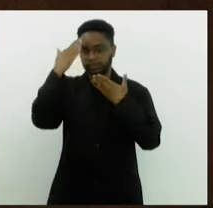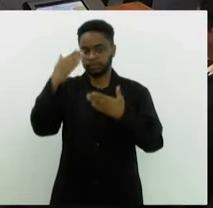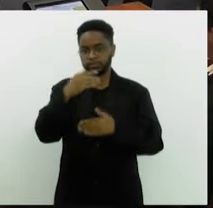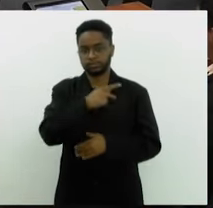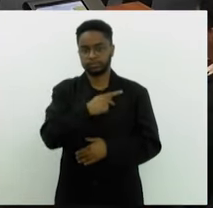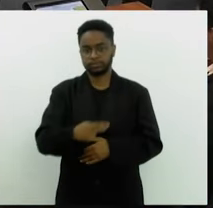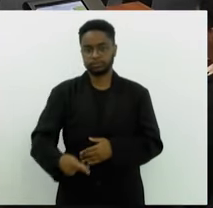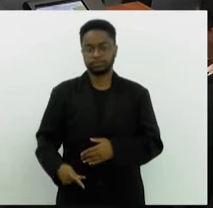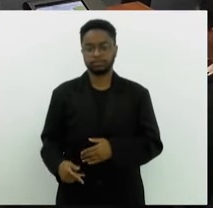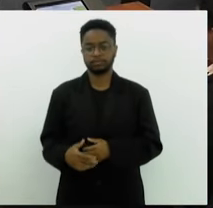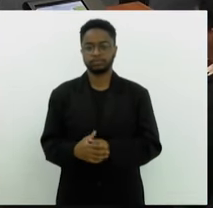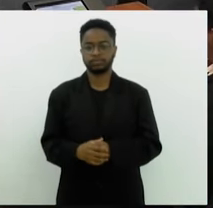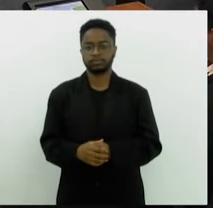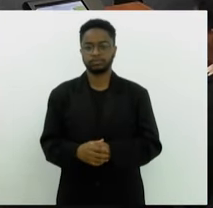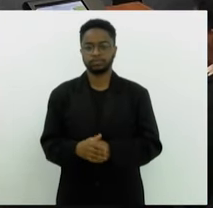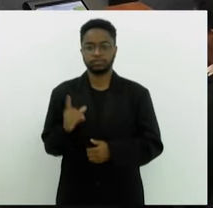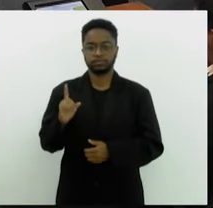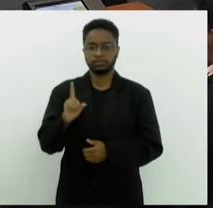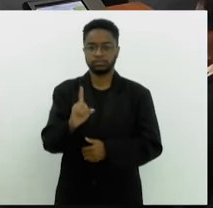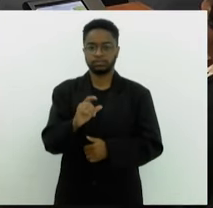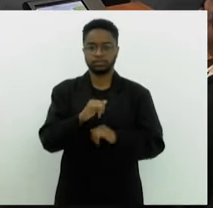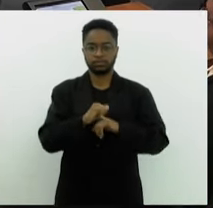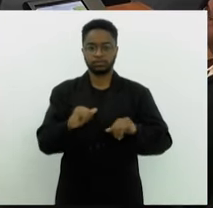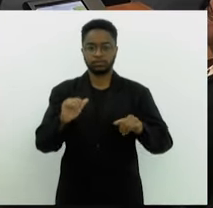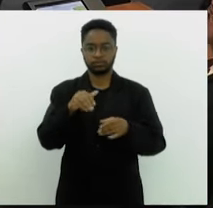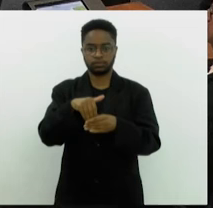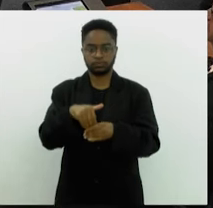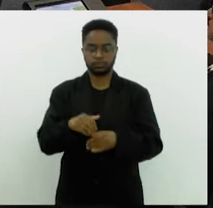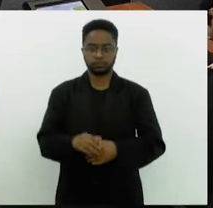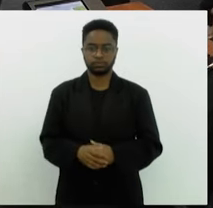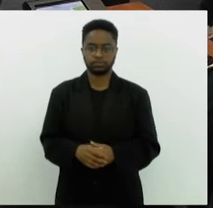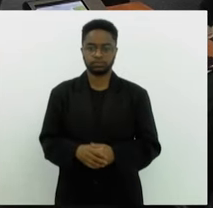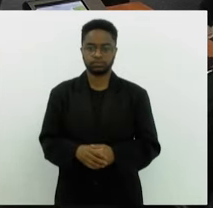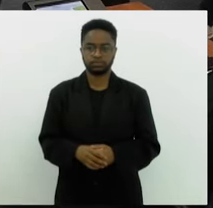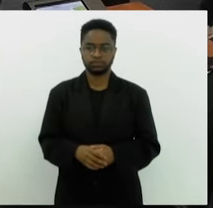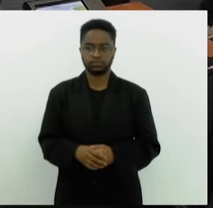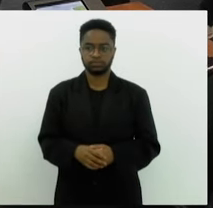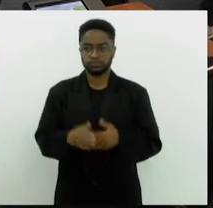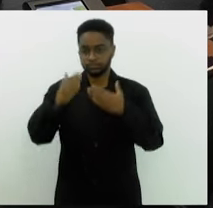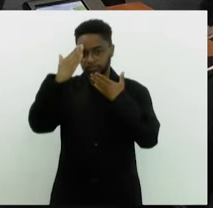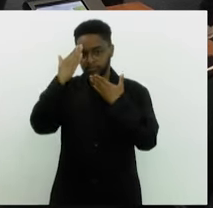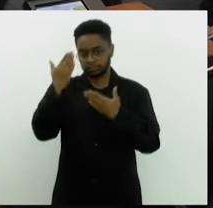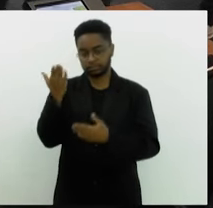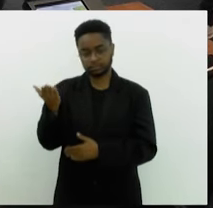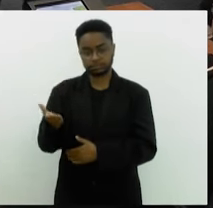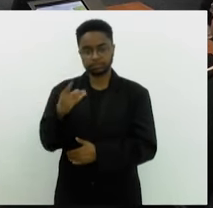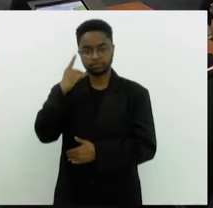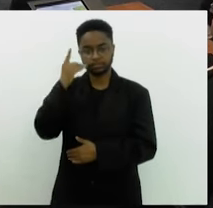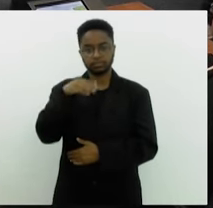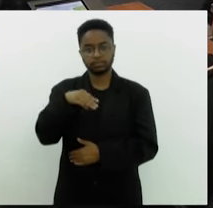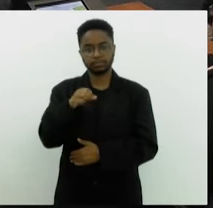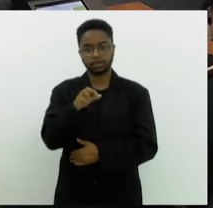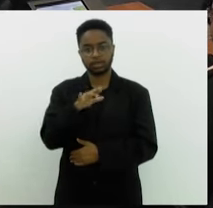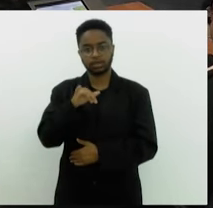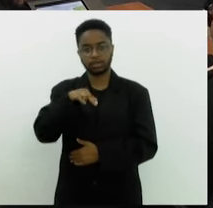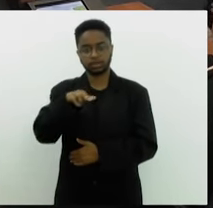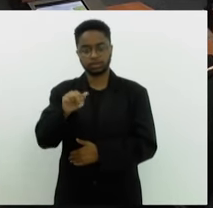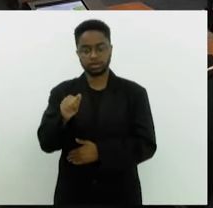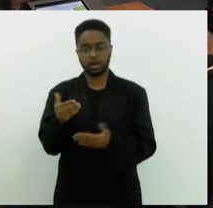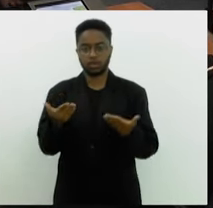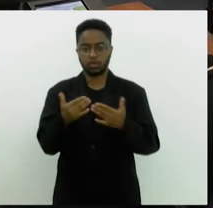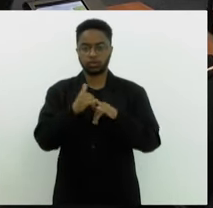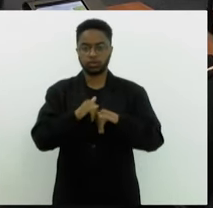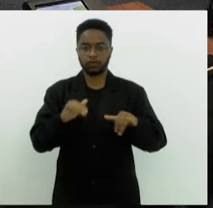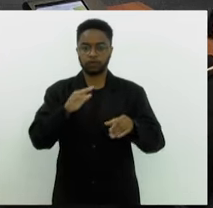presidente. Para declarar, então, presidente. Muito obrigado, autora Maria do MST. Para